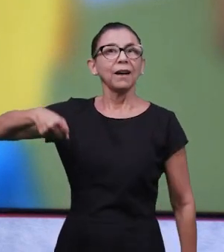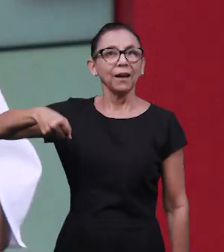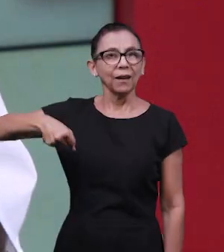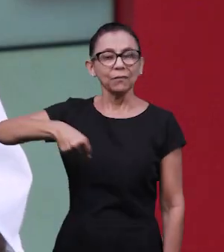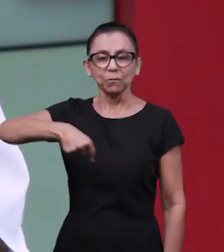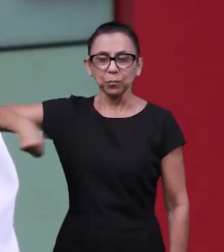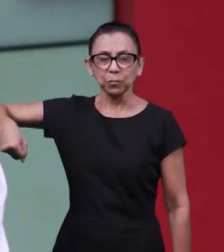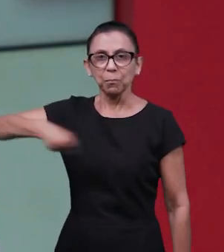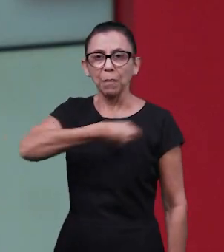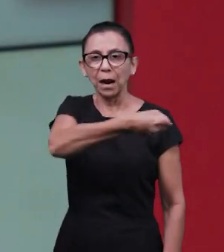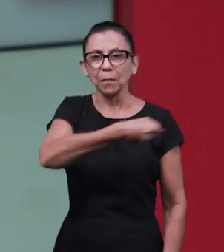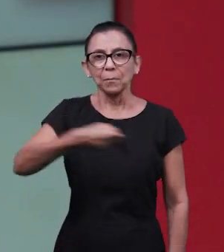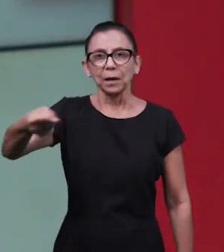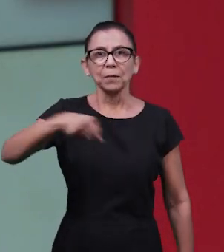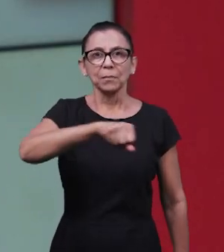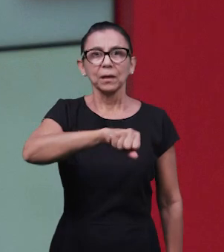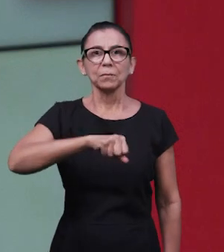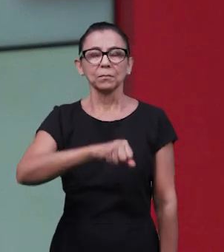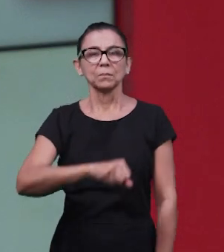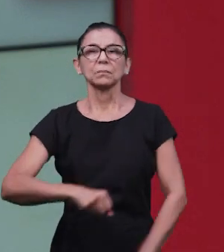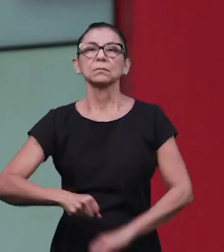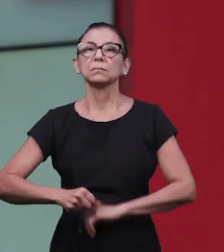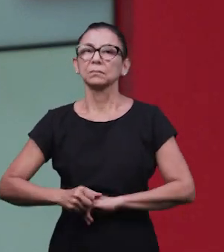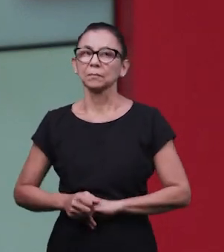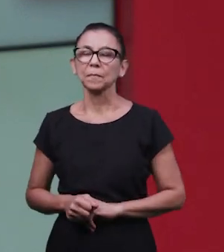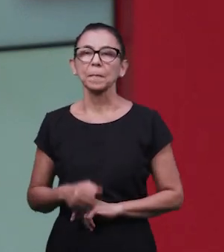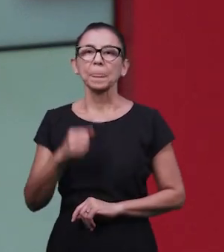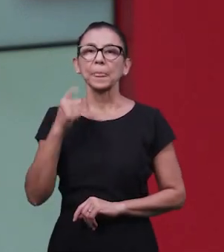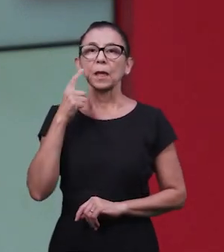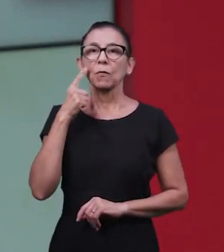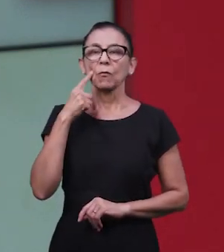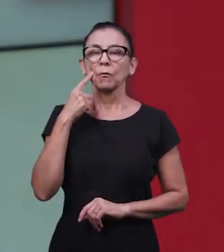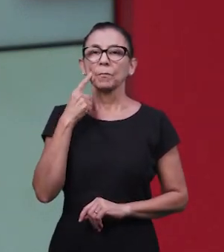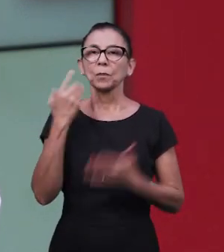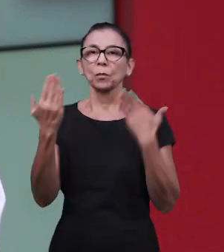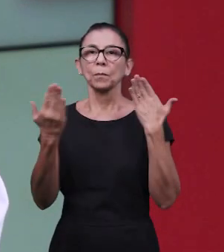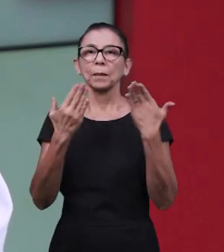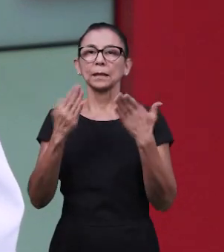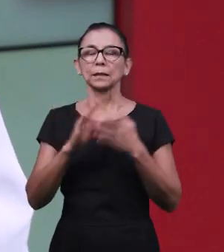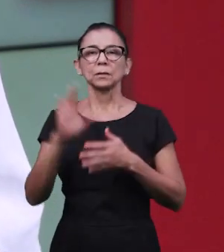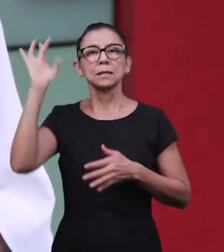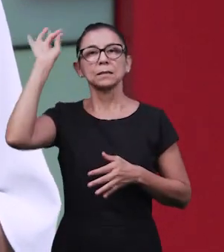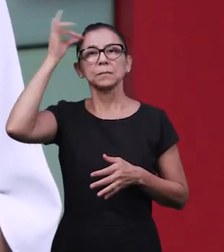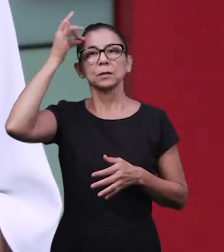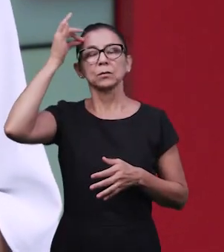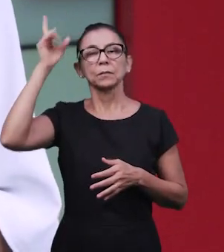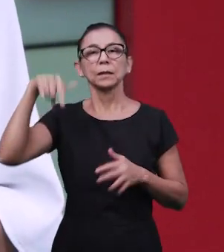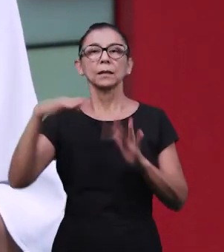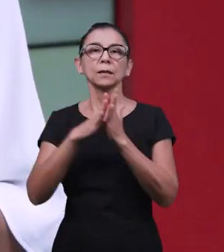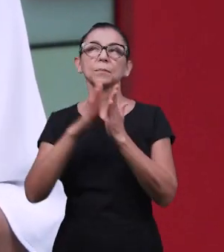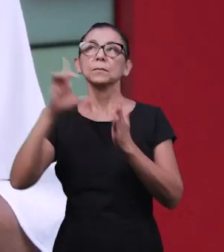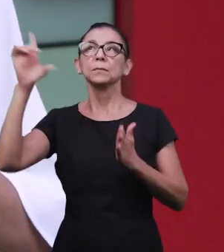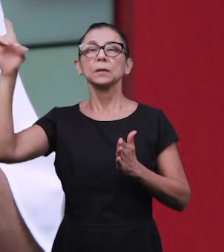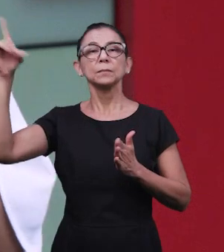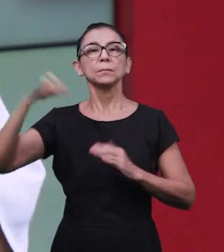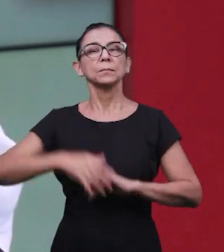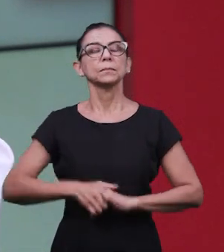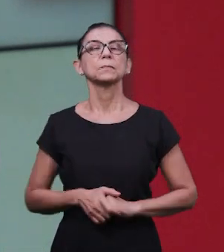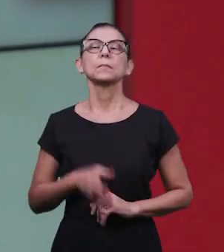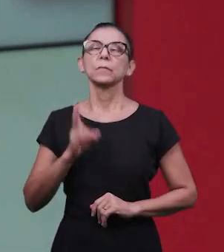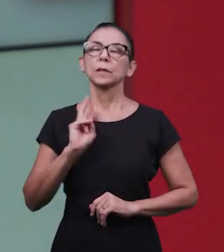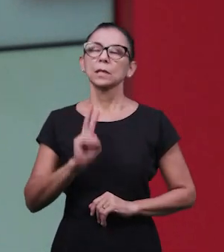Eleazar sabia usar muito bem a espada. Ele feriu tantos soldados filisteus que